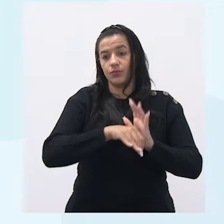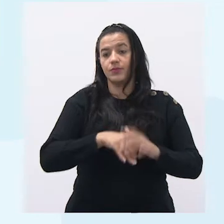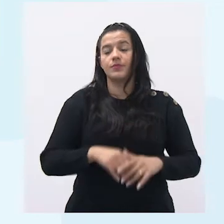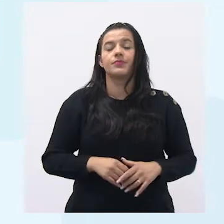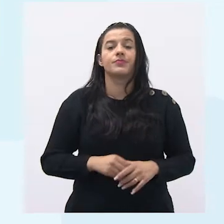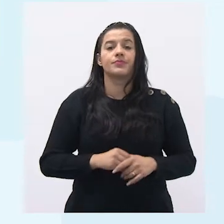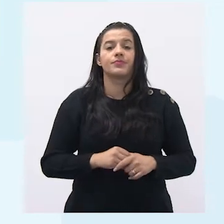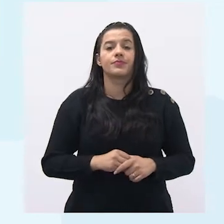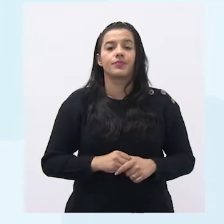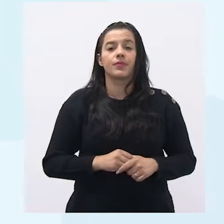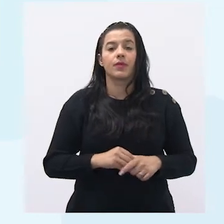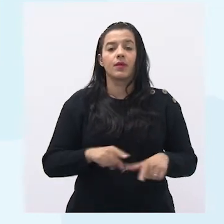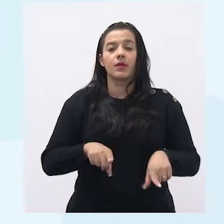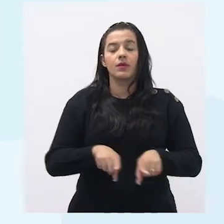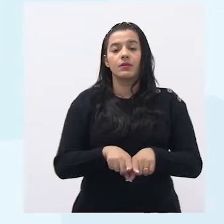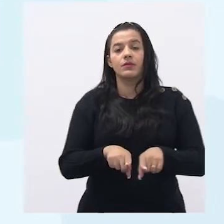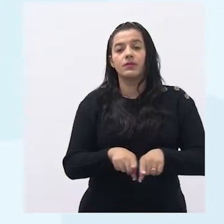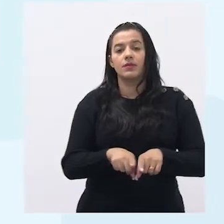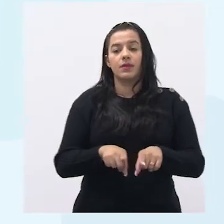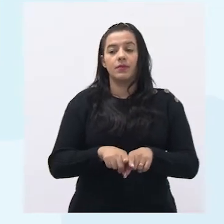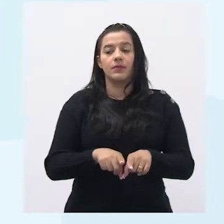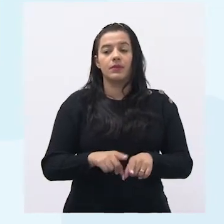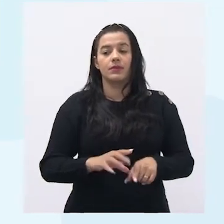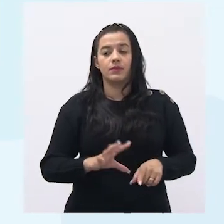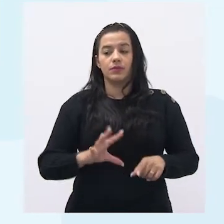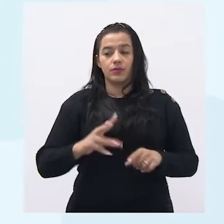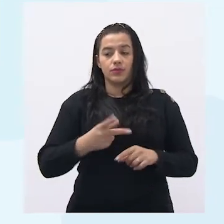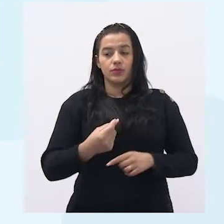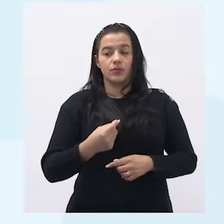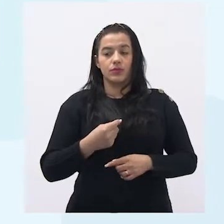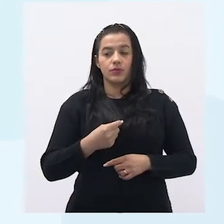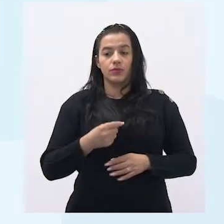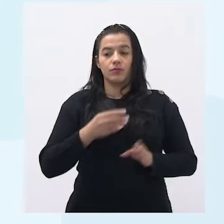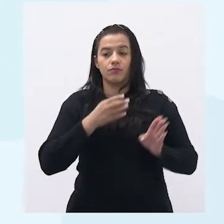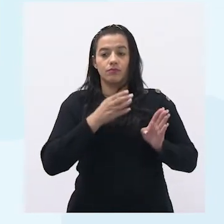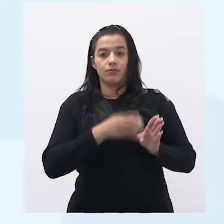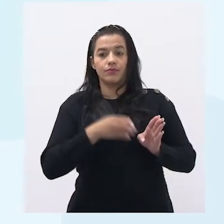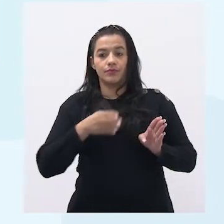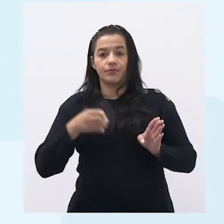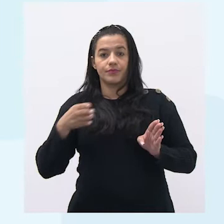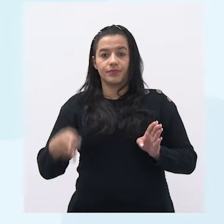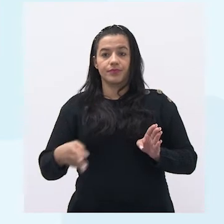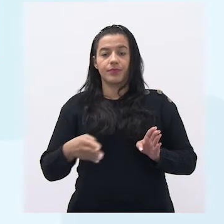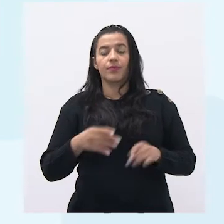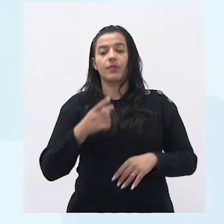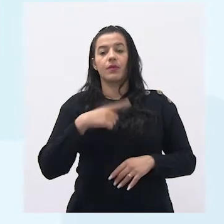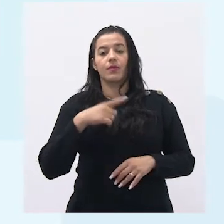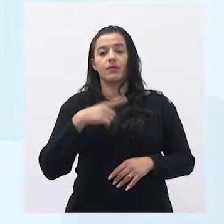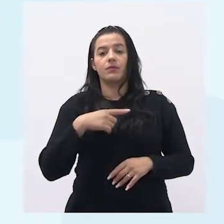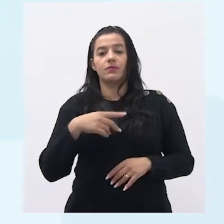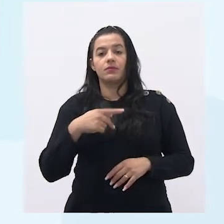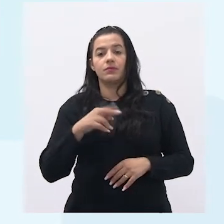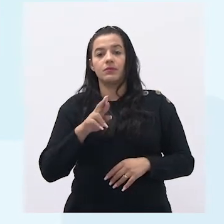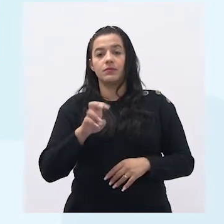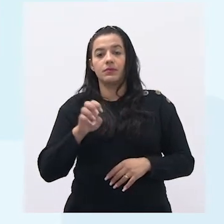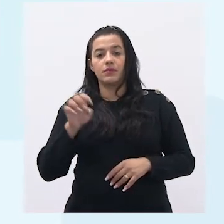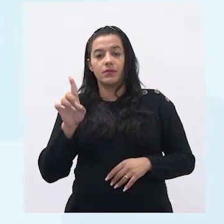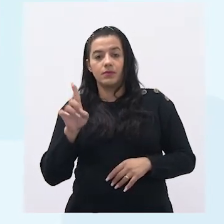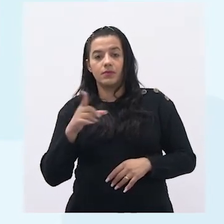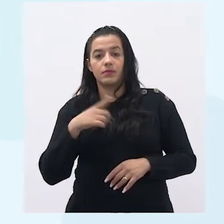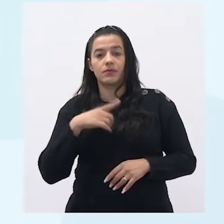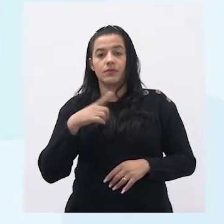gente estabelecer, então, a sílaba, essa partição, pré, então, o que vem